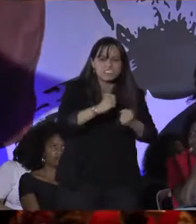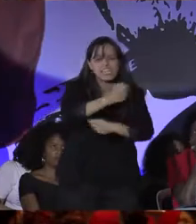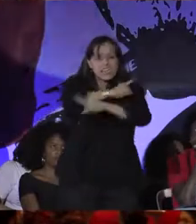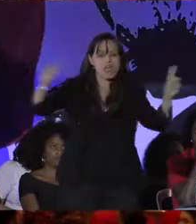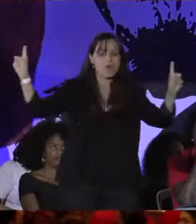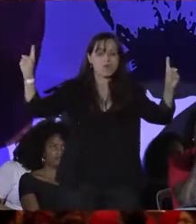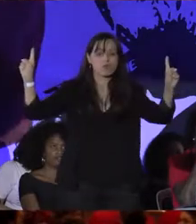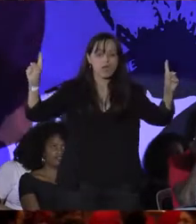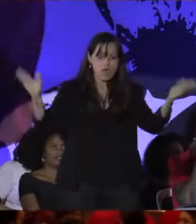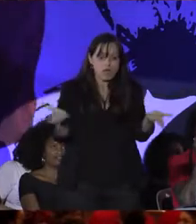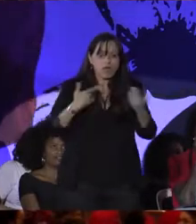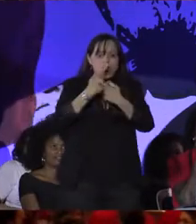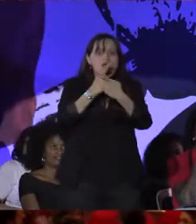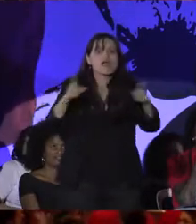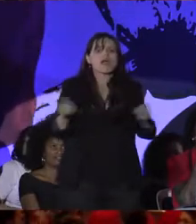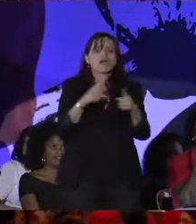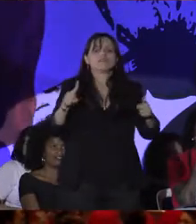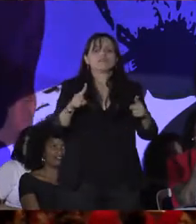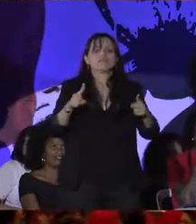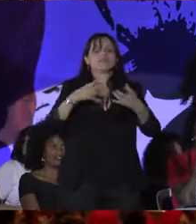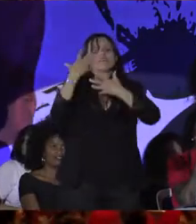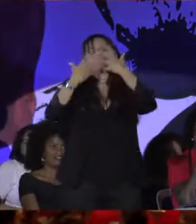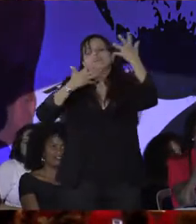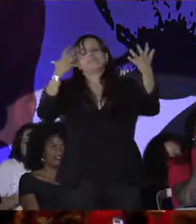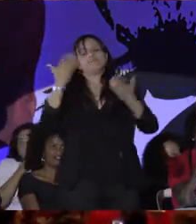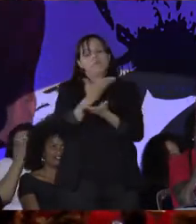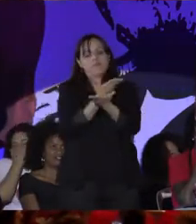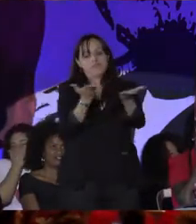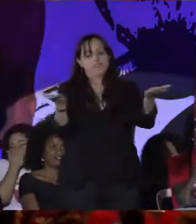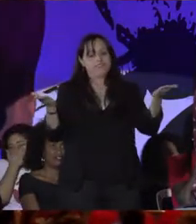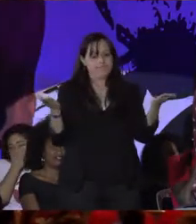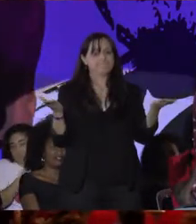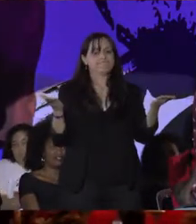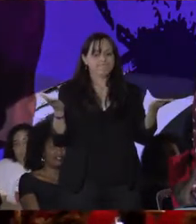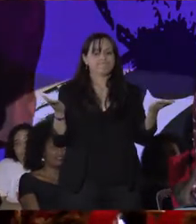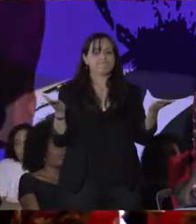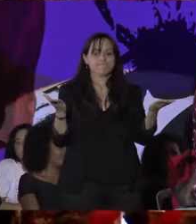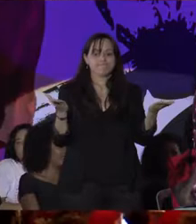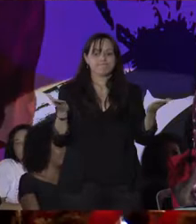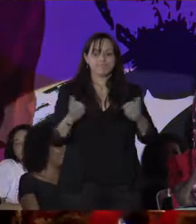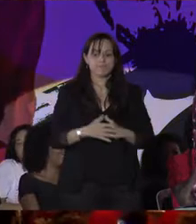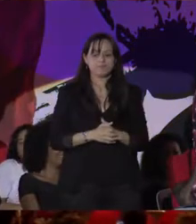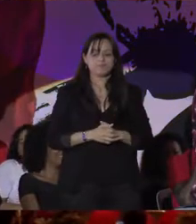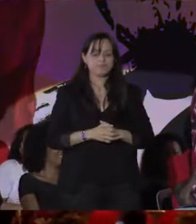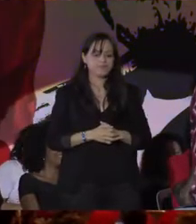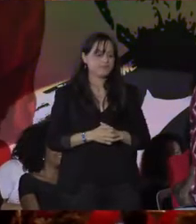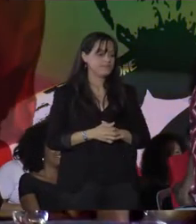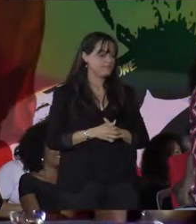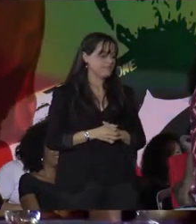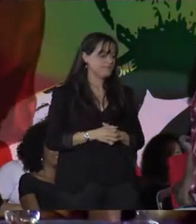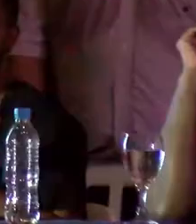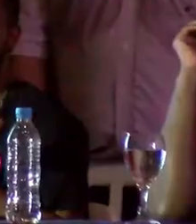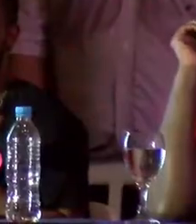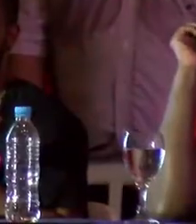eu canto para vocês, a todos vocês agora, o canto das 3 raças.